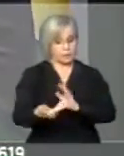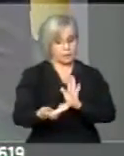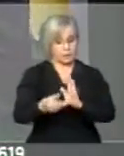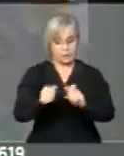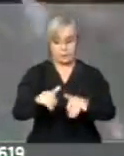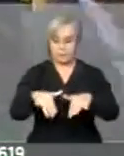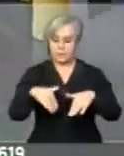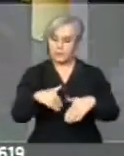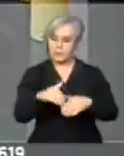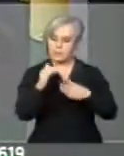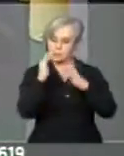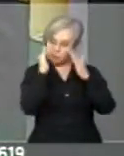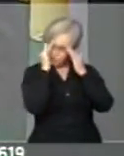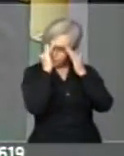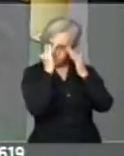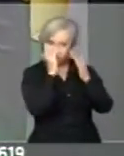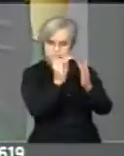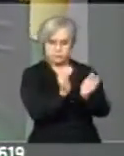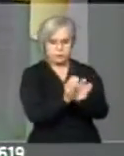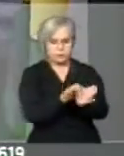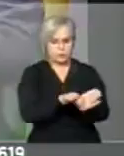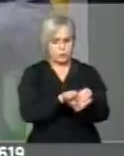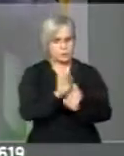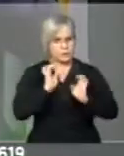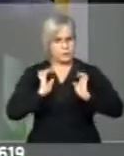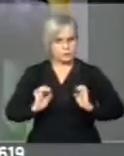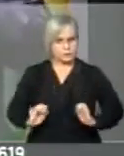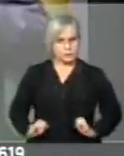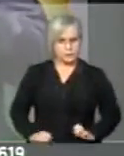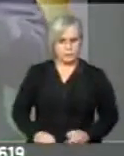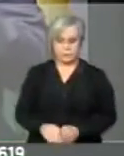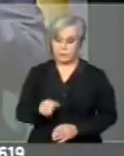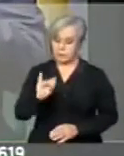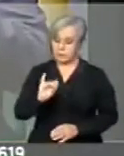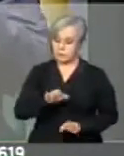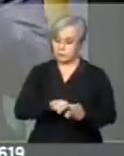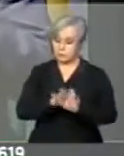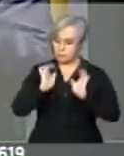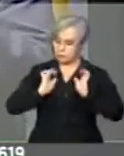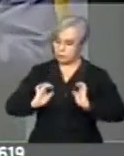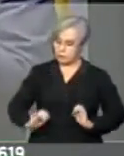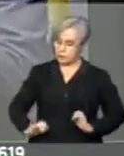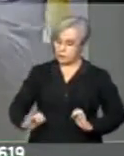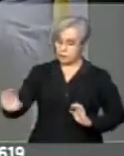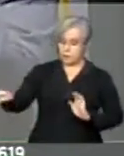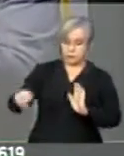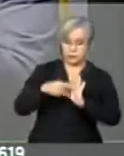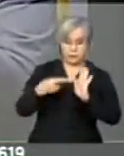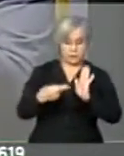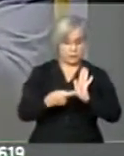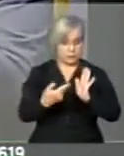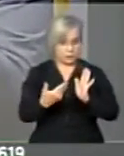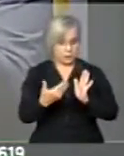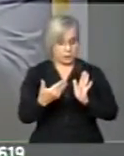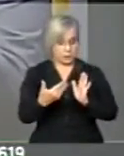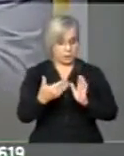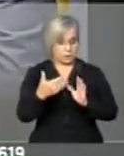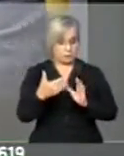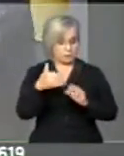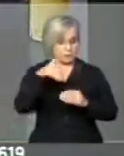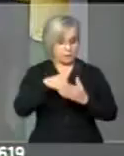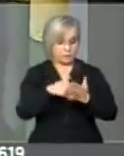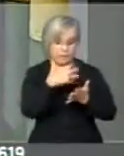segui a orientação do Conselho de Ética. Quando o Conselho de Ética manda um processo para cá para caçar, eu sempre votei pela